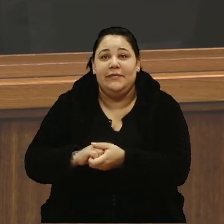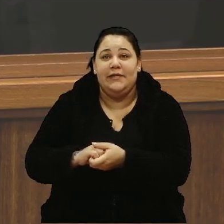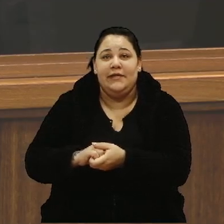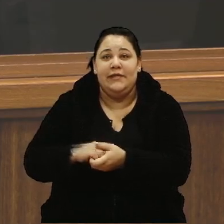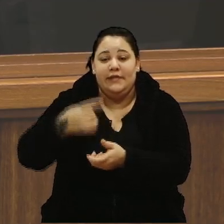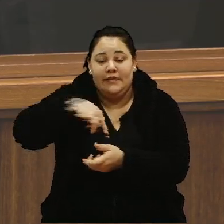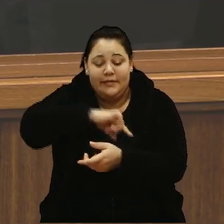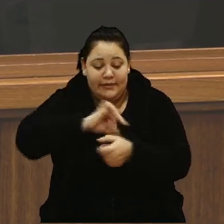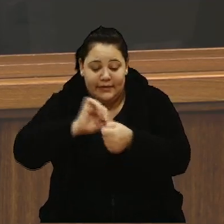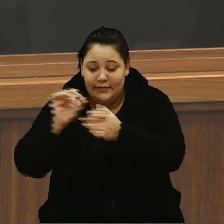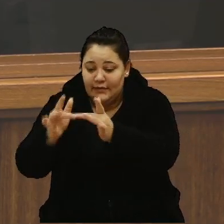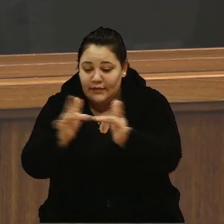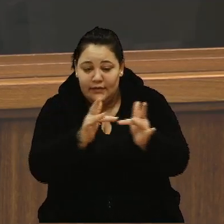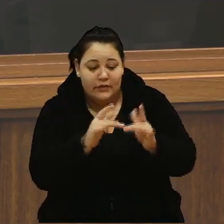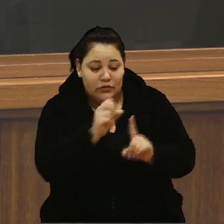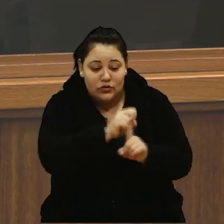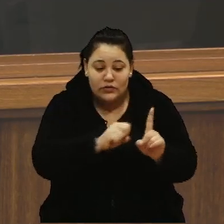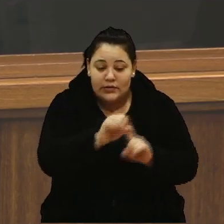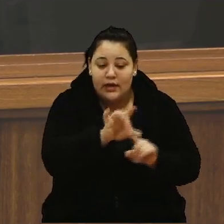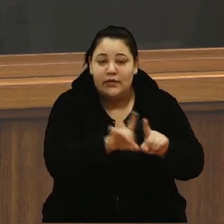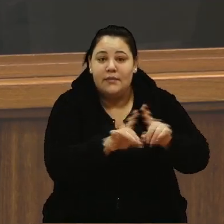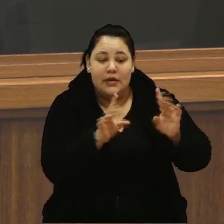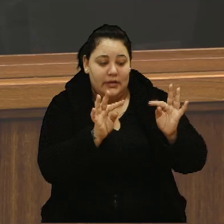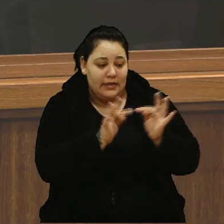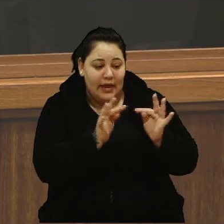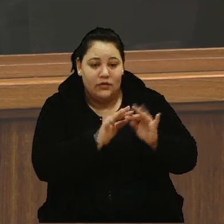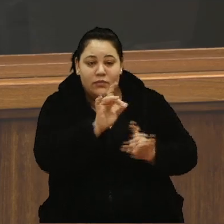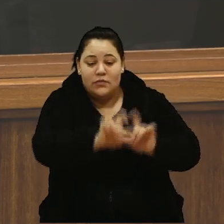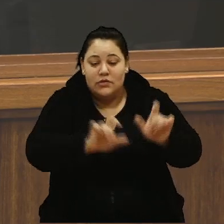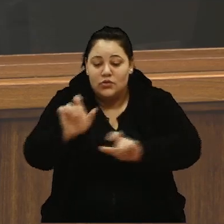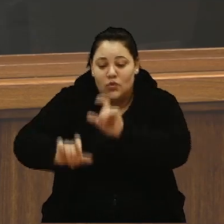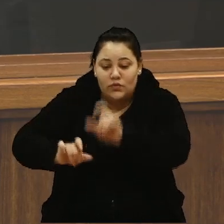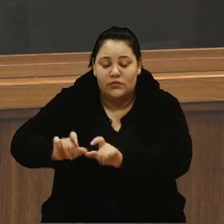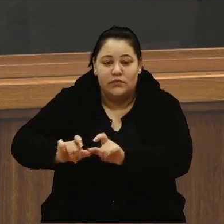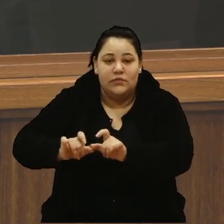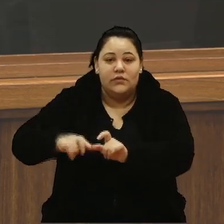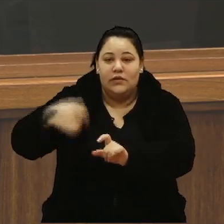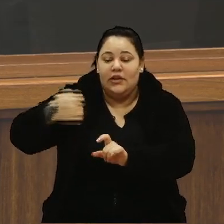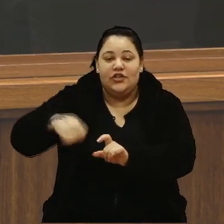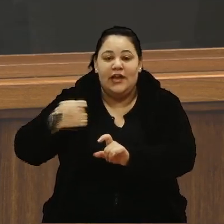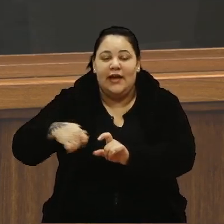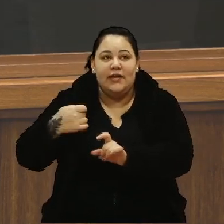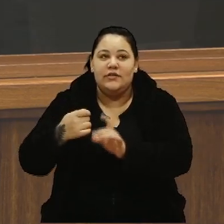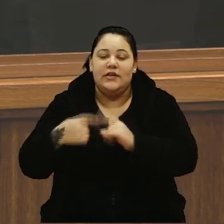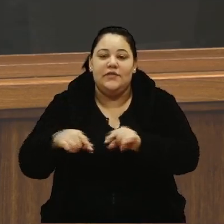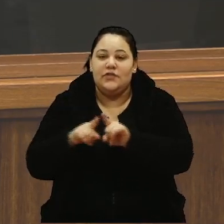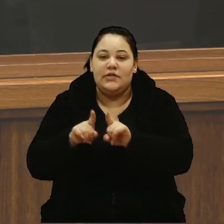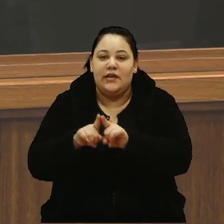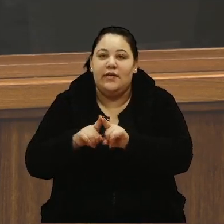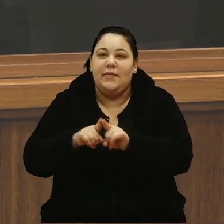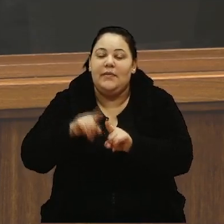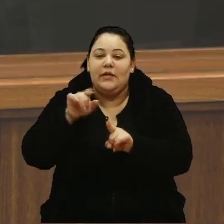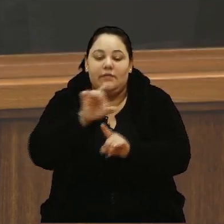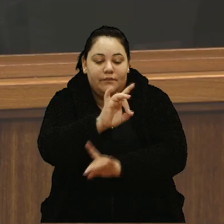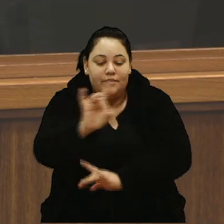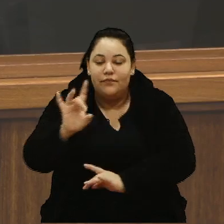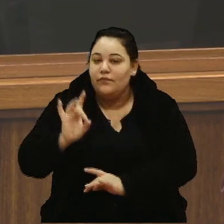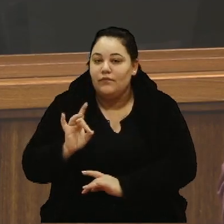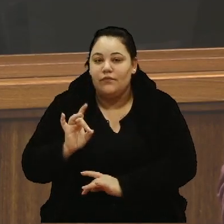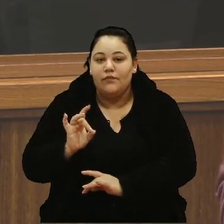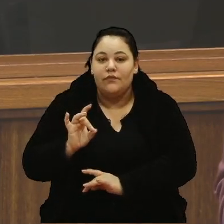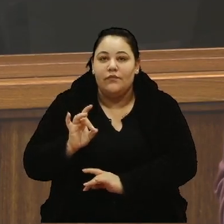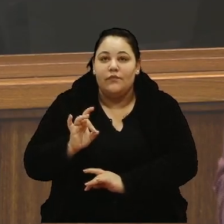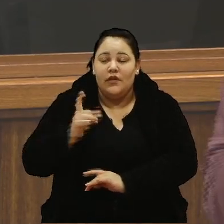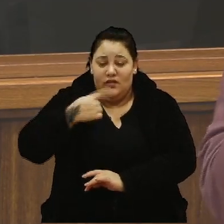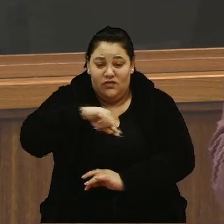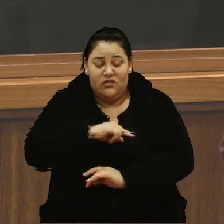abordagem social, com técnicos, com pessoas que conheciam a situação de cada um. Se a gente for ver, nós